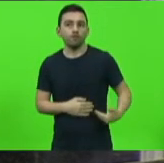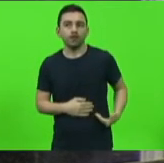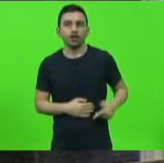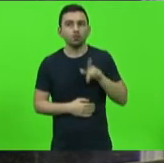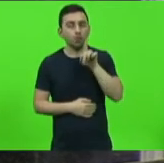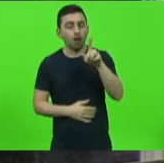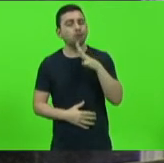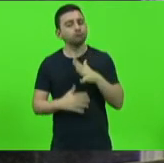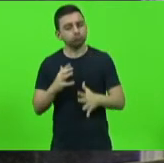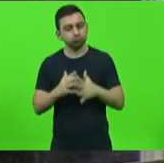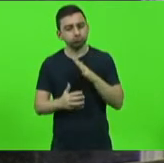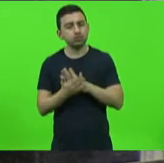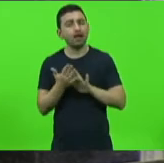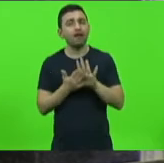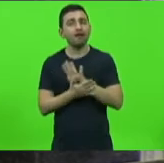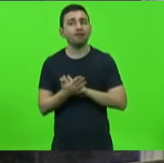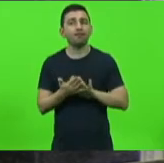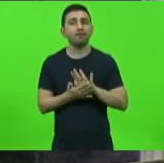atrapalhar.